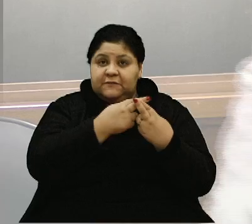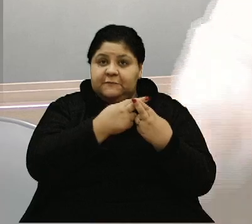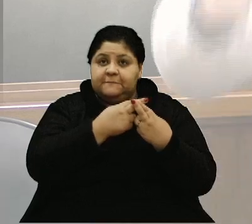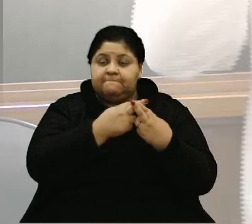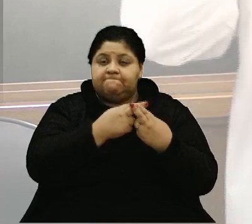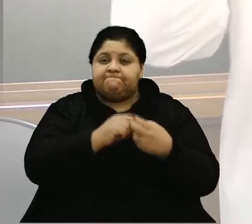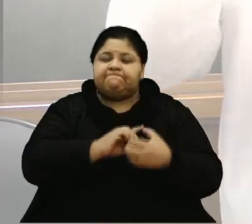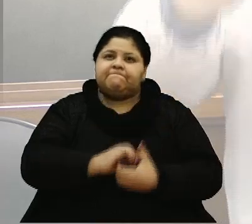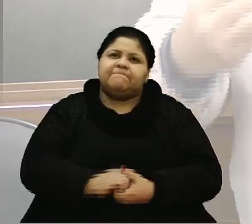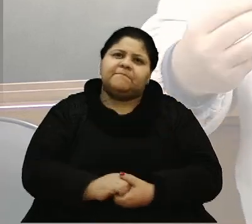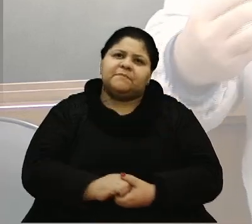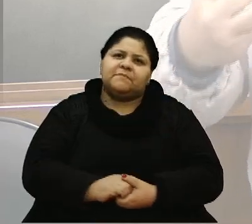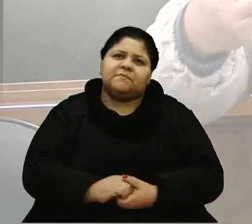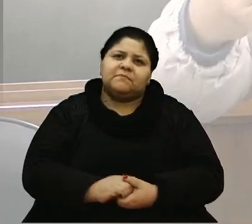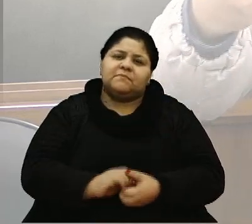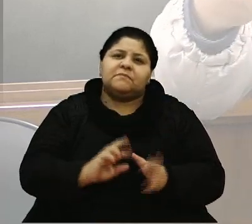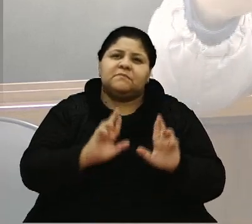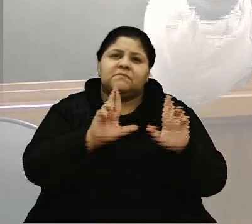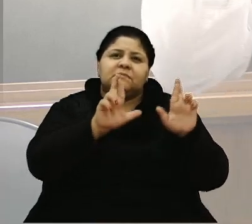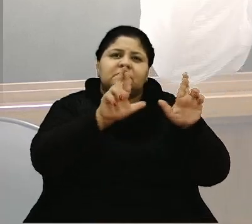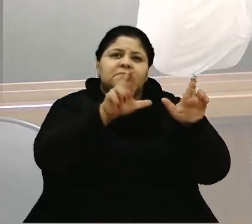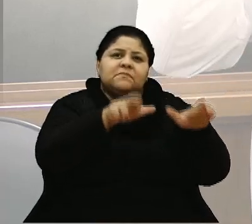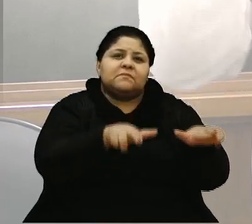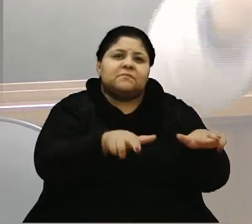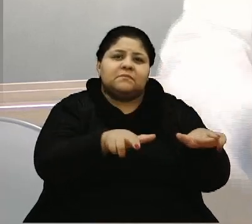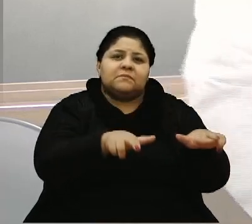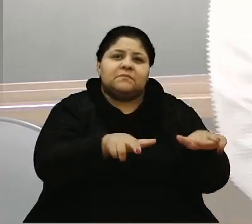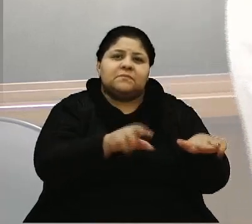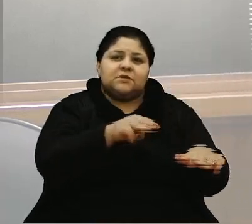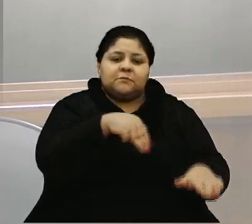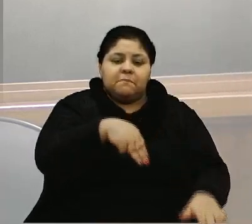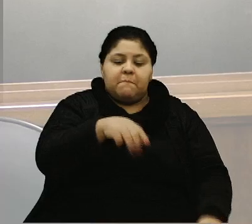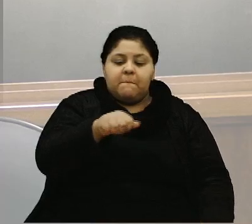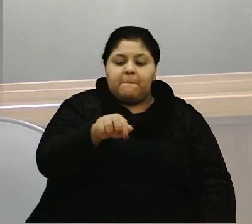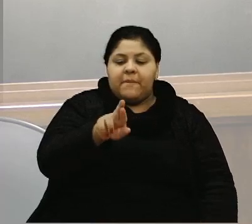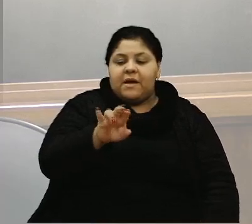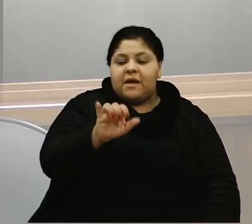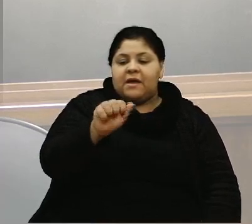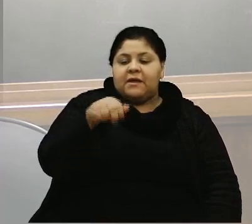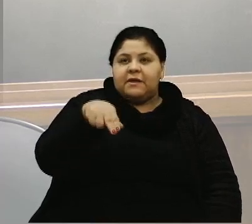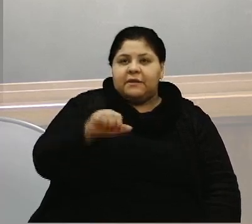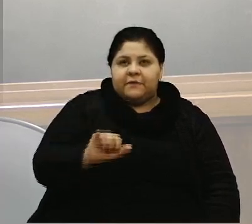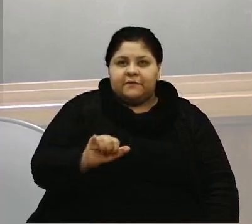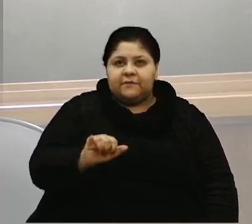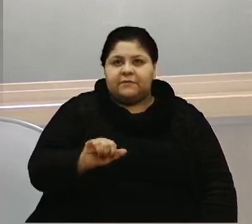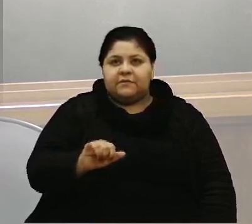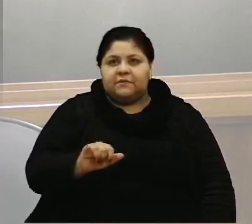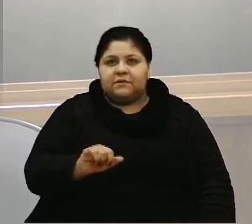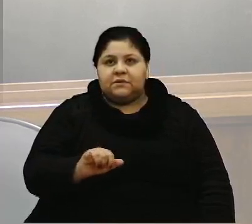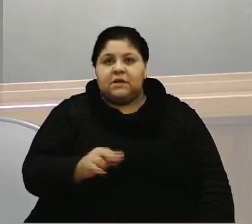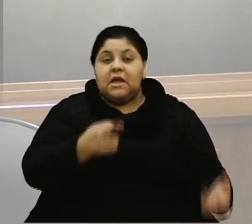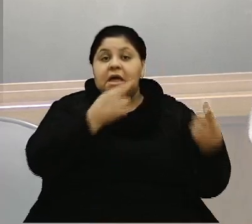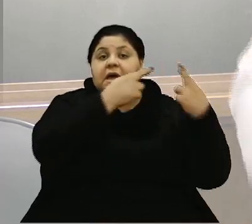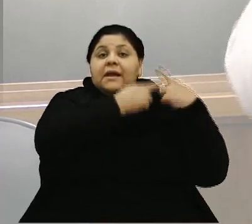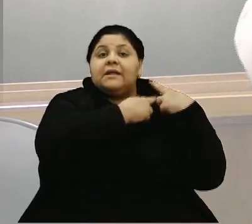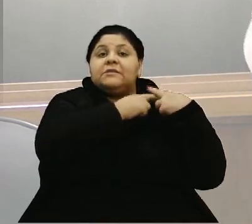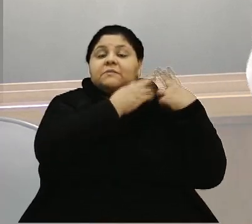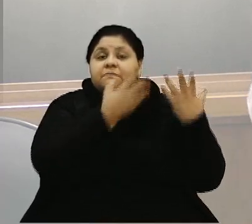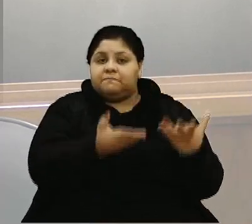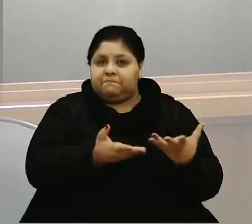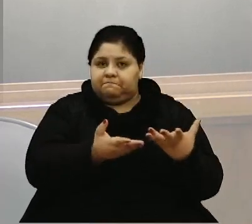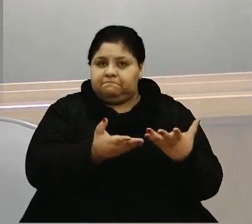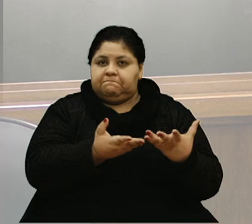gente. Região do Mariane. Vejam, uma questão de competência.